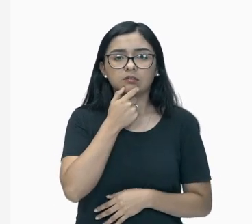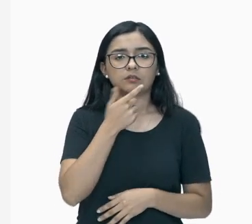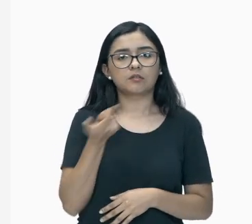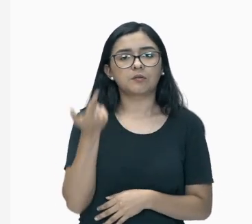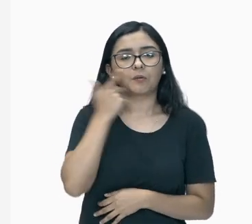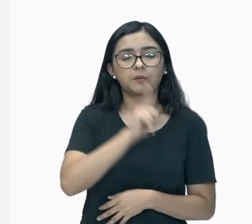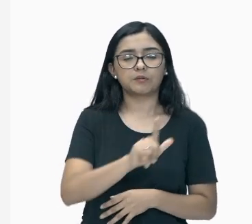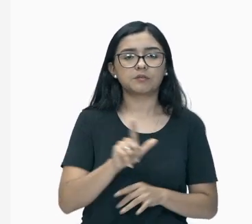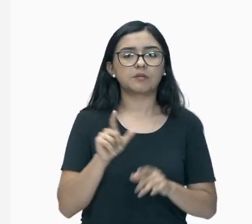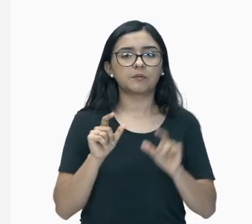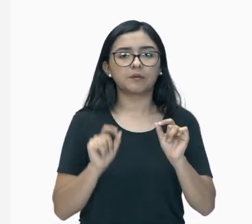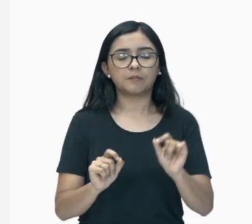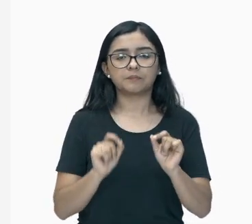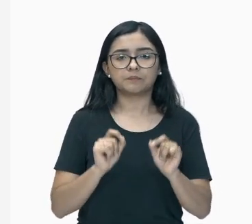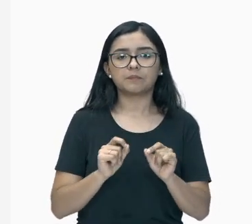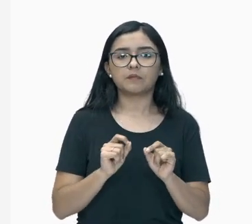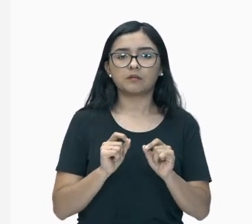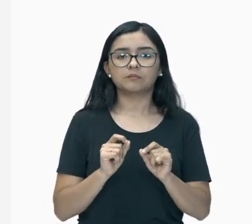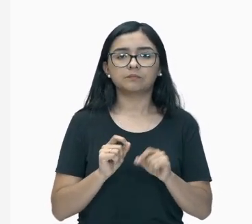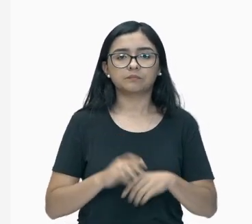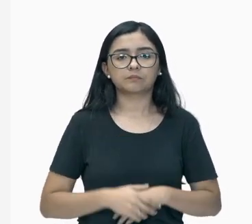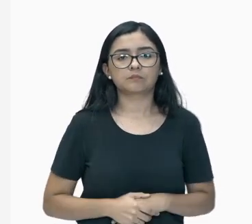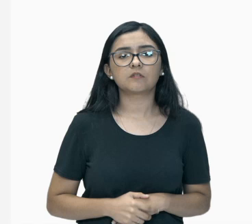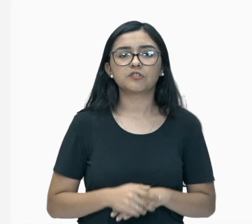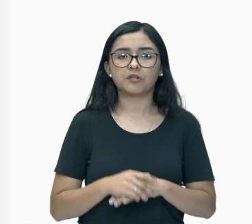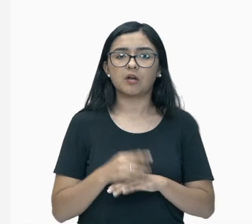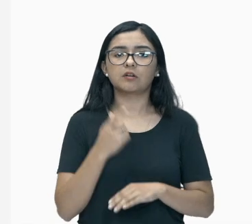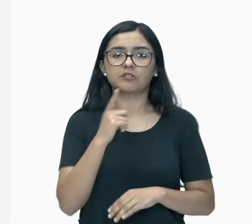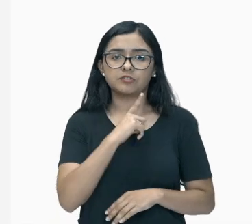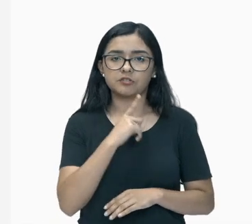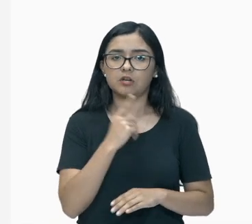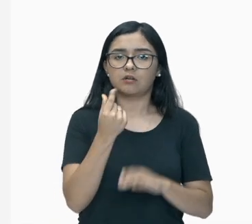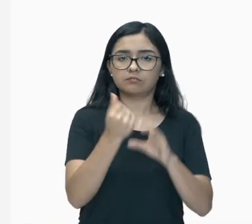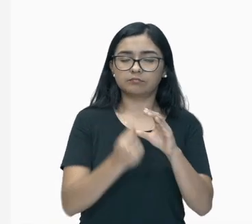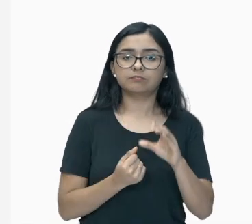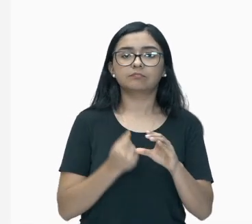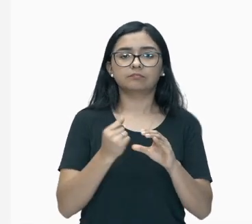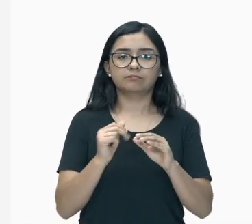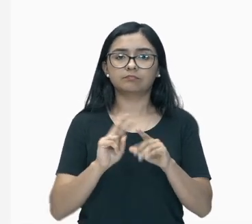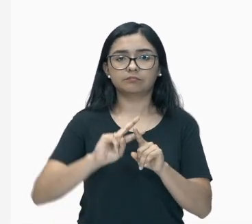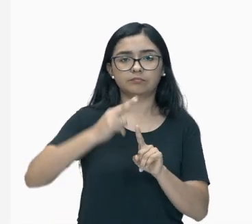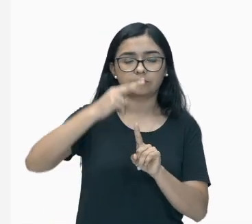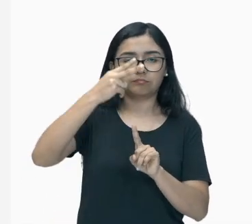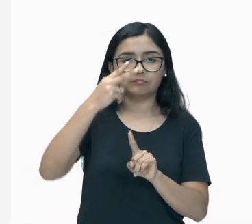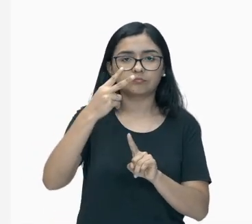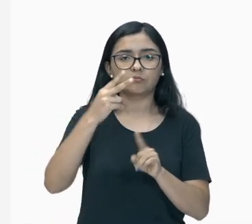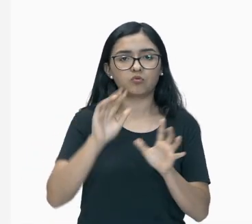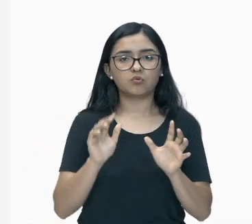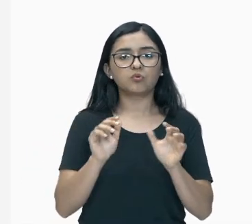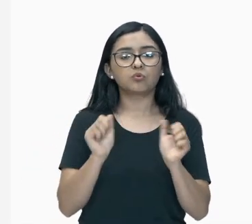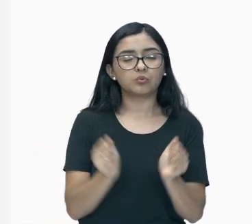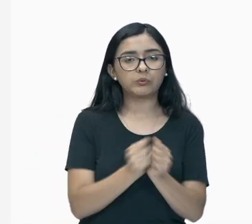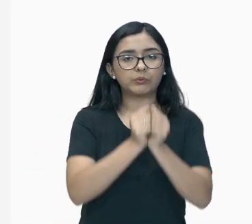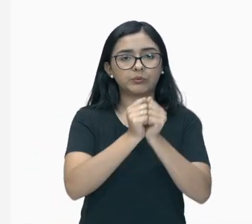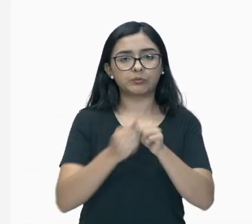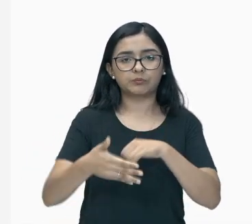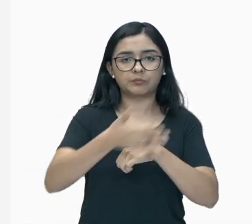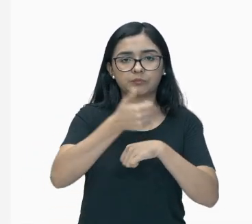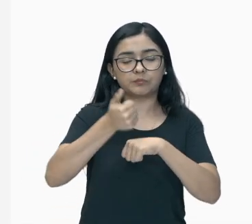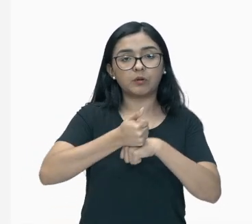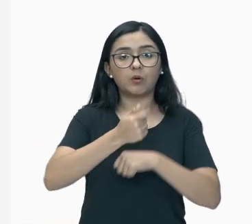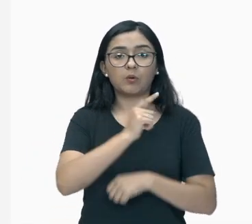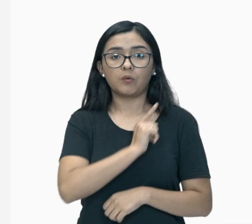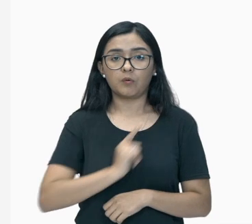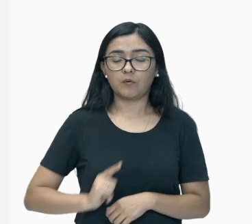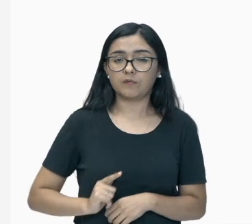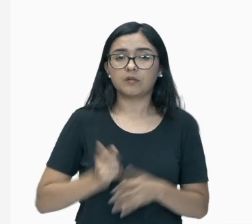conseguiu esse aumento do seu capital com a comercialização com as colônias. Então o governo inglês não